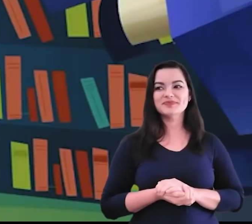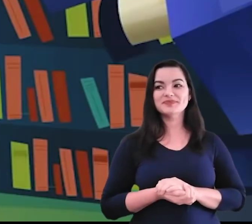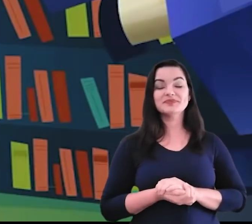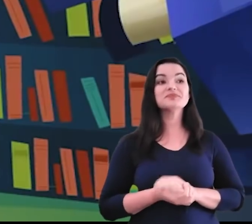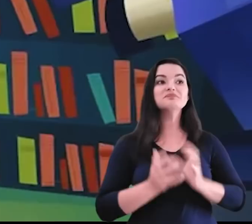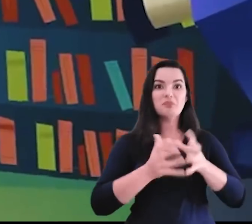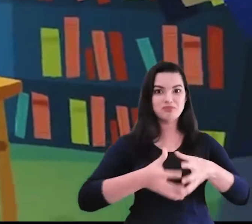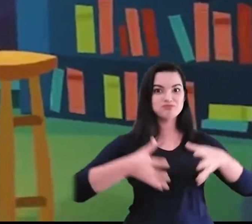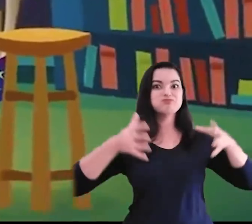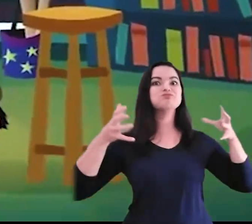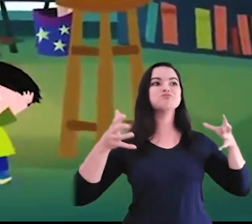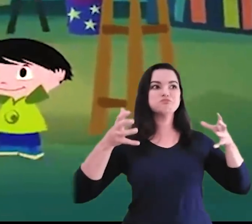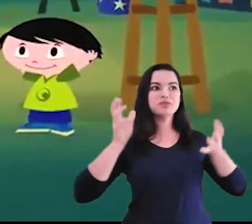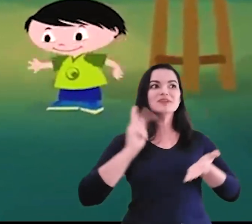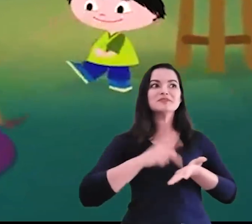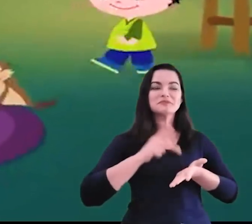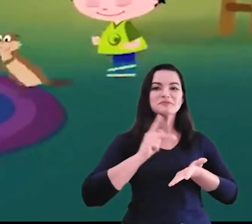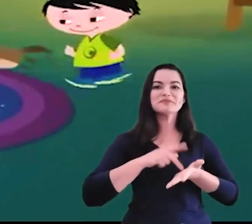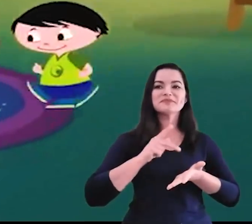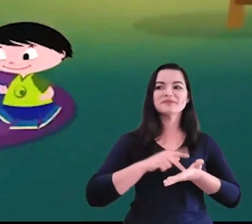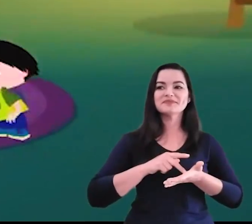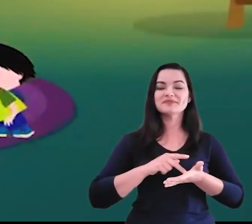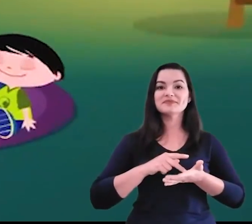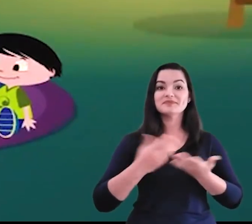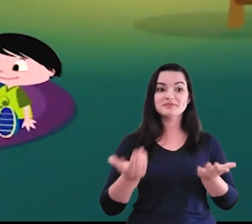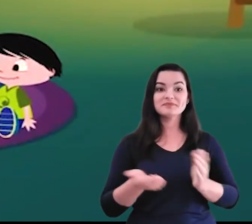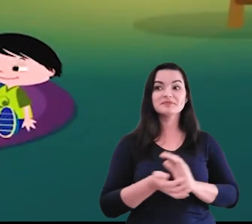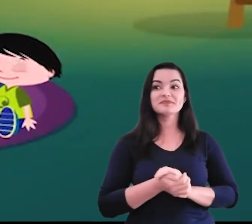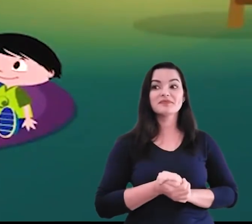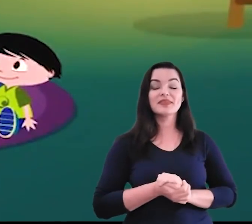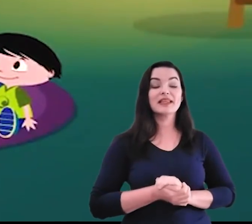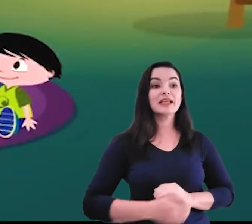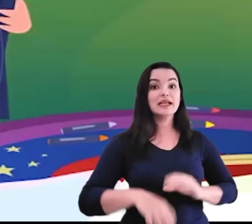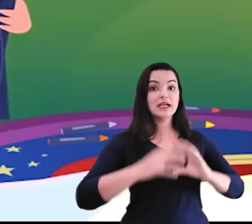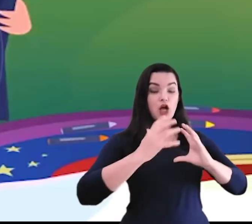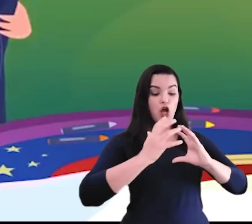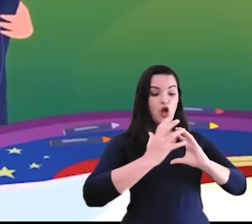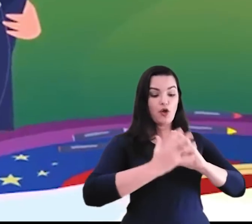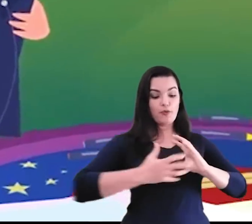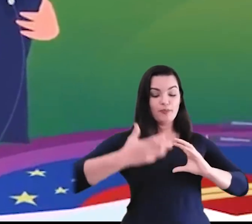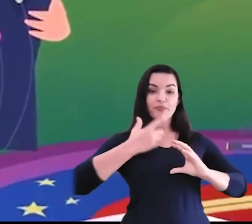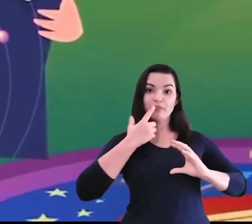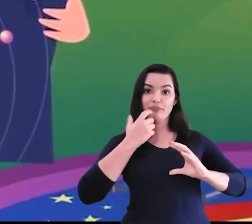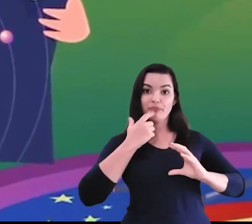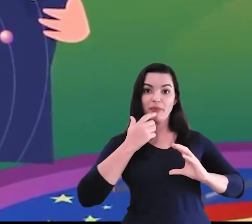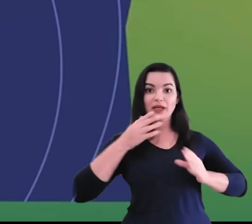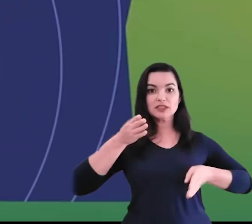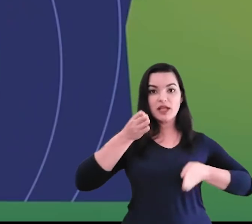É grande, né? Marte está entre a Terra e Júpiter.